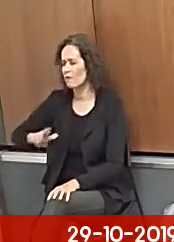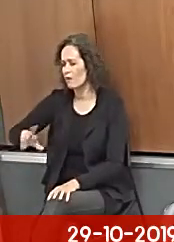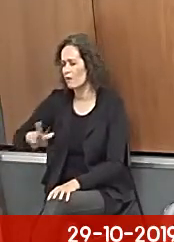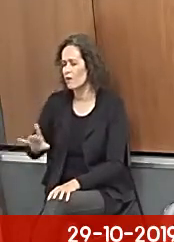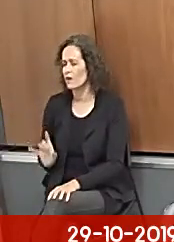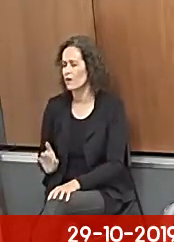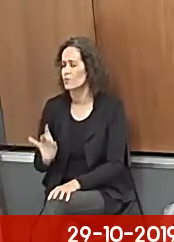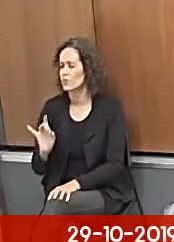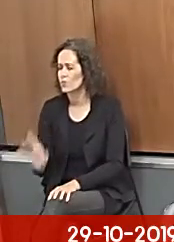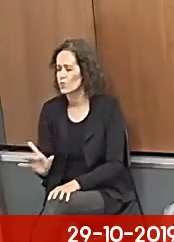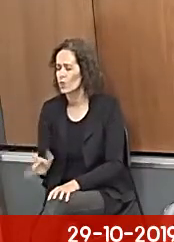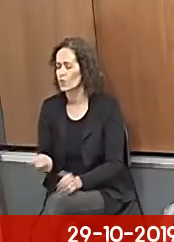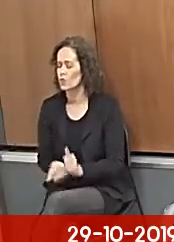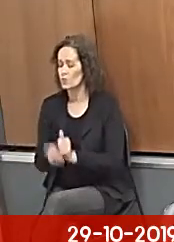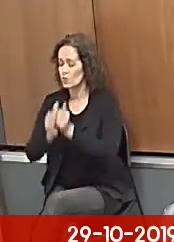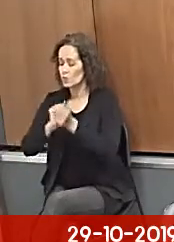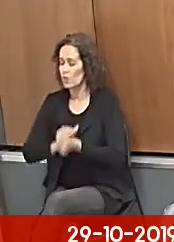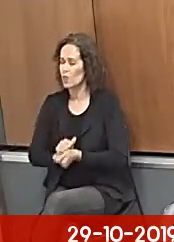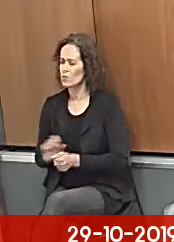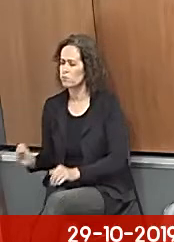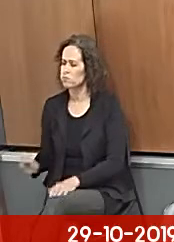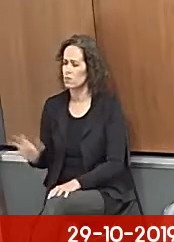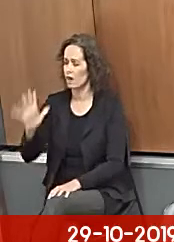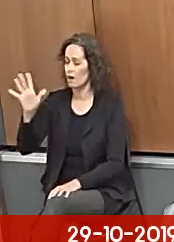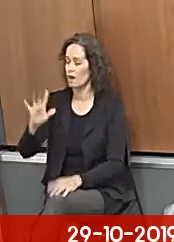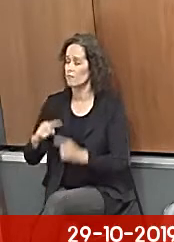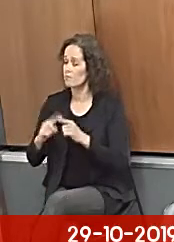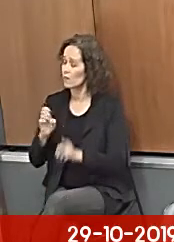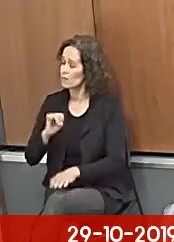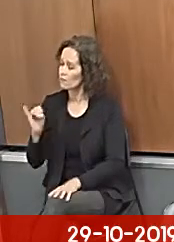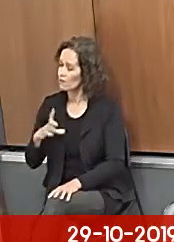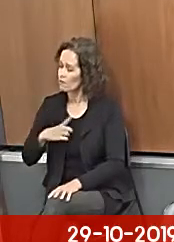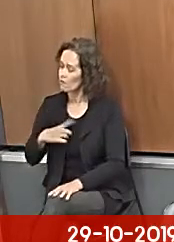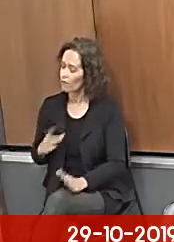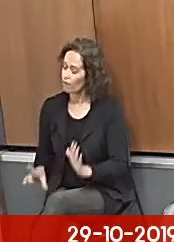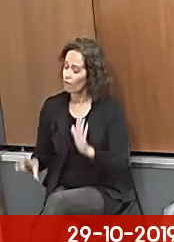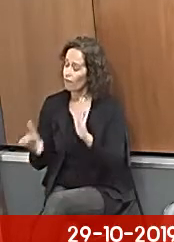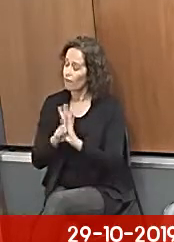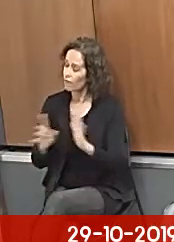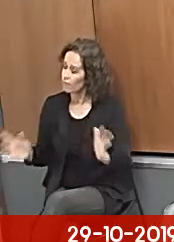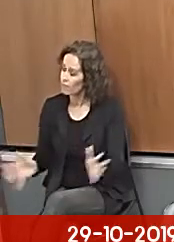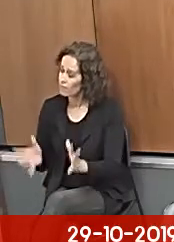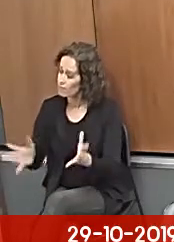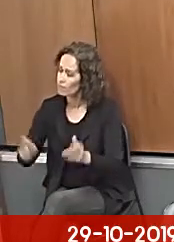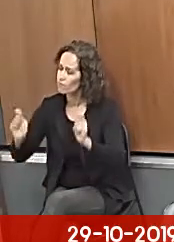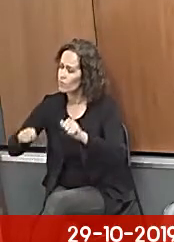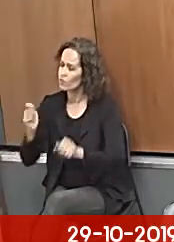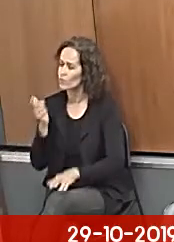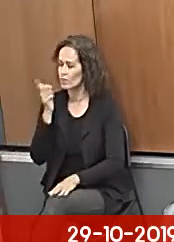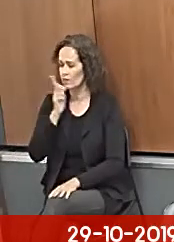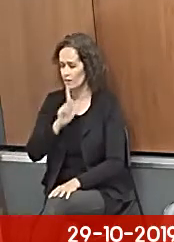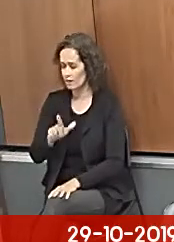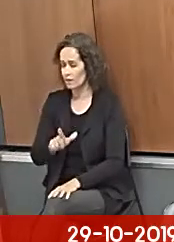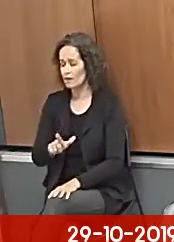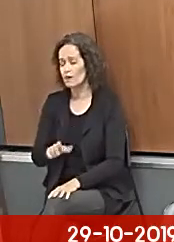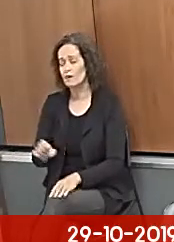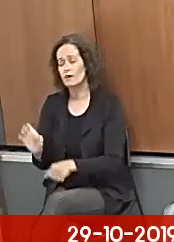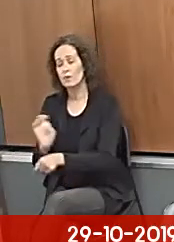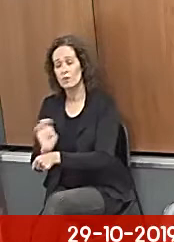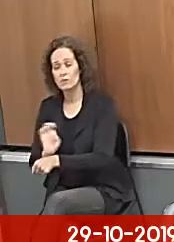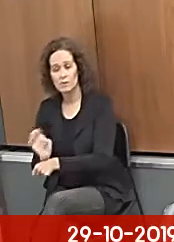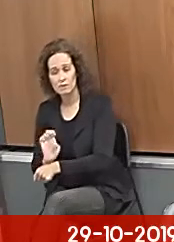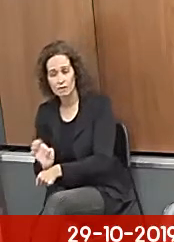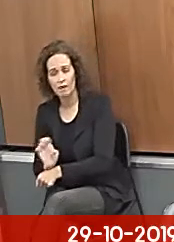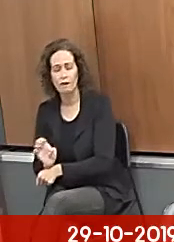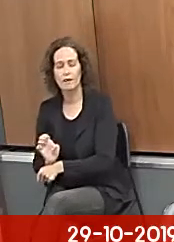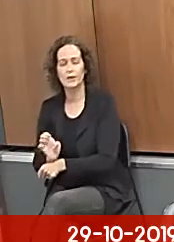que é caro. Mas, se você tem lei de incentivo, você pode conseguir agariar. E o Estado, através do Cláudio, através da Alina, que estão